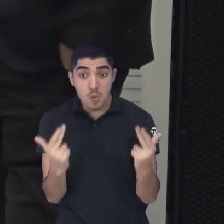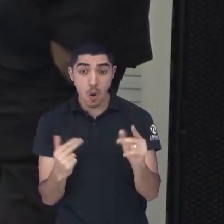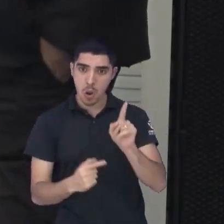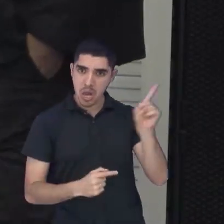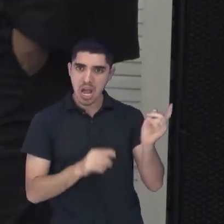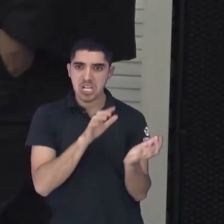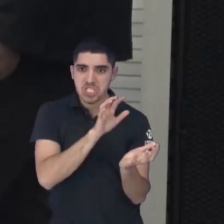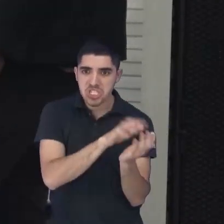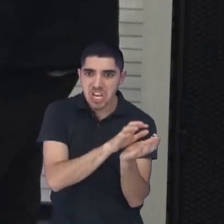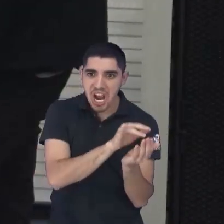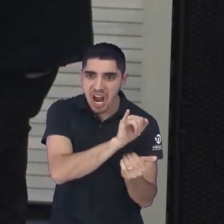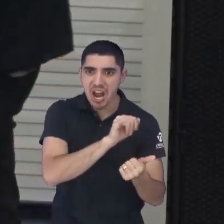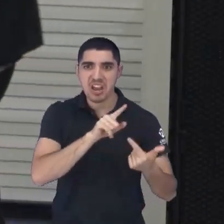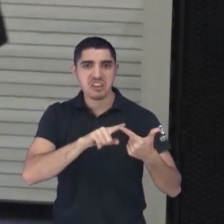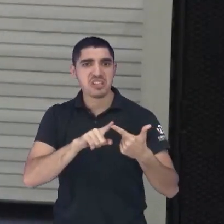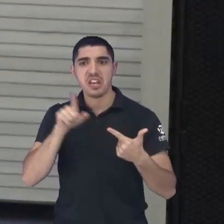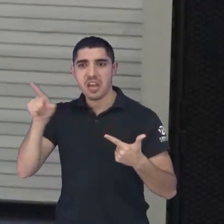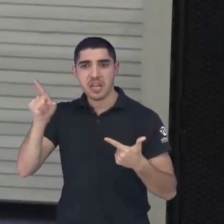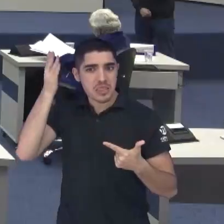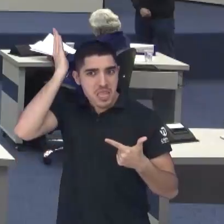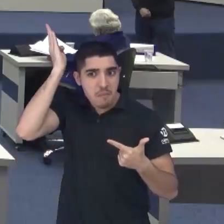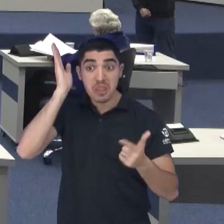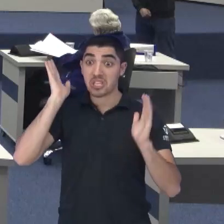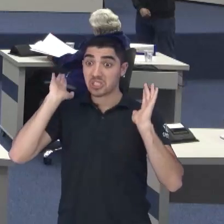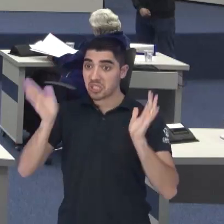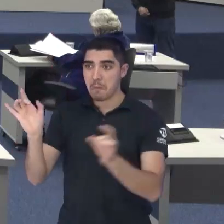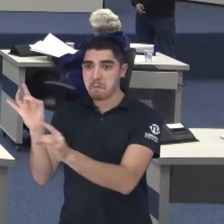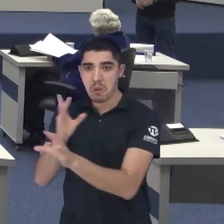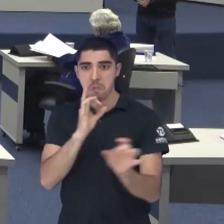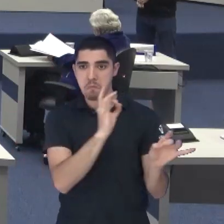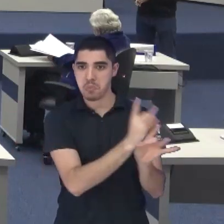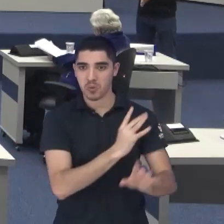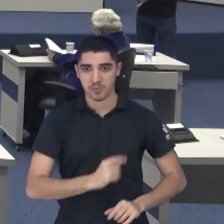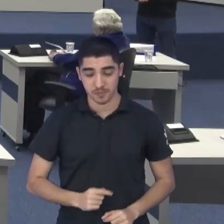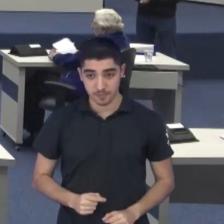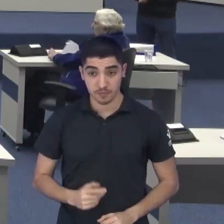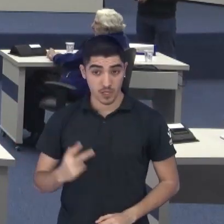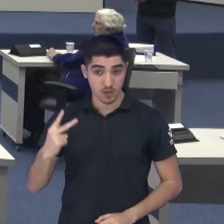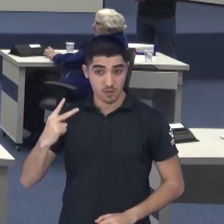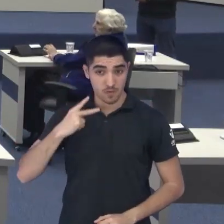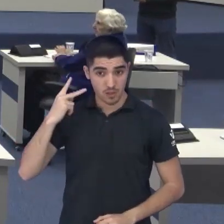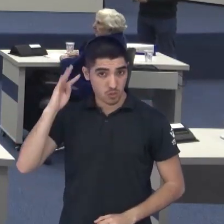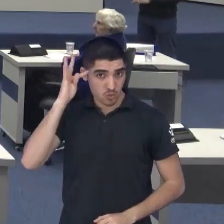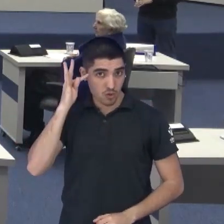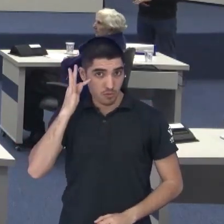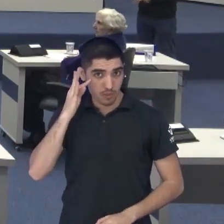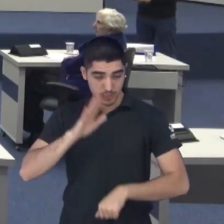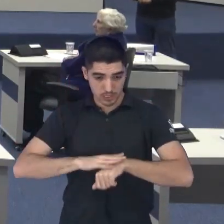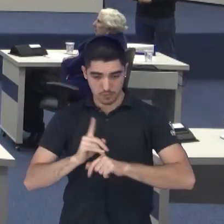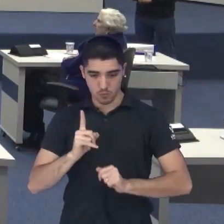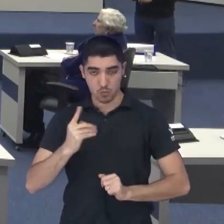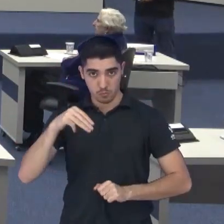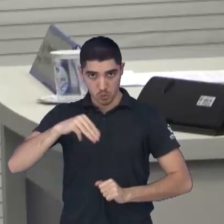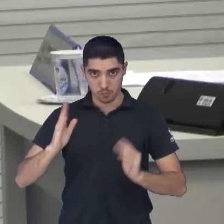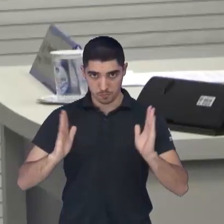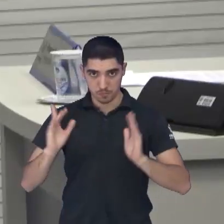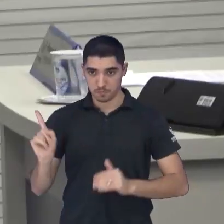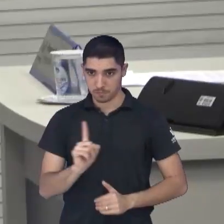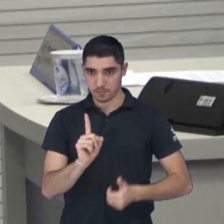de Taubaté já fizeram. Justificativa de votação, o vereador Tomás Henrique, por tempo de um minuto.